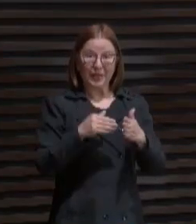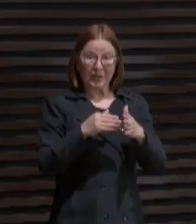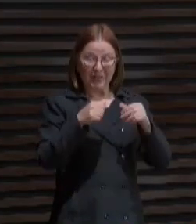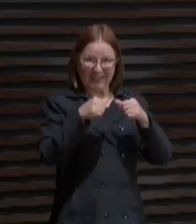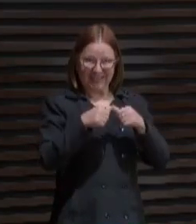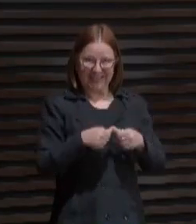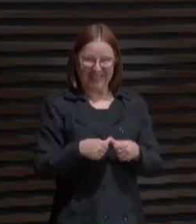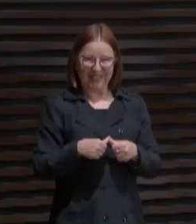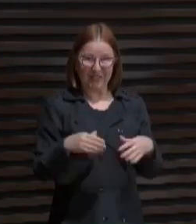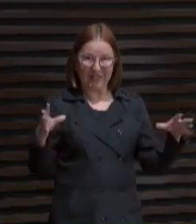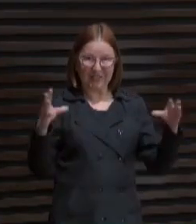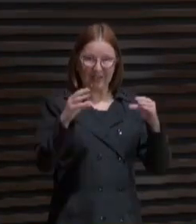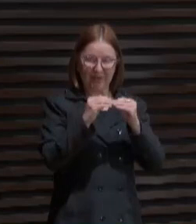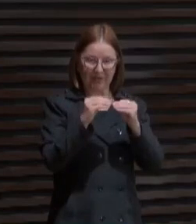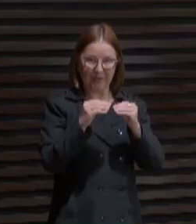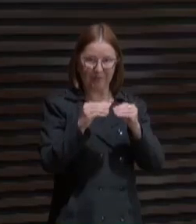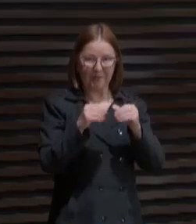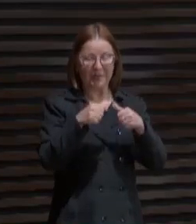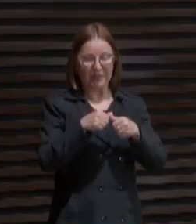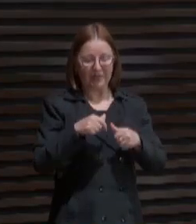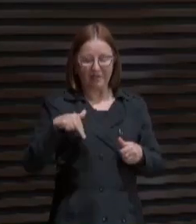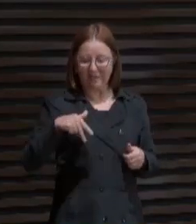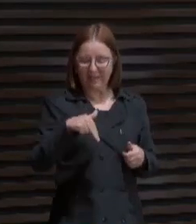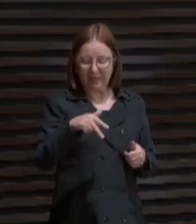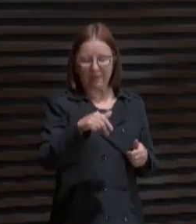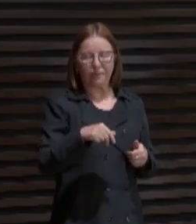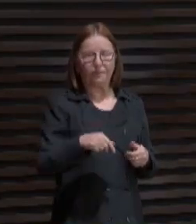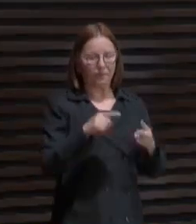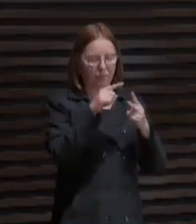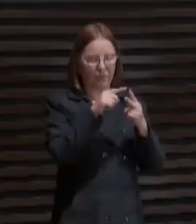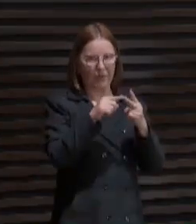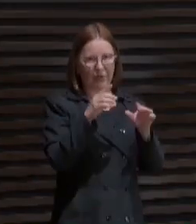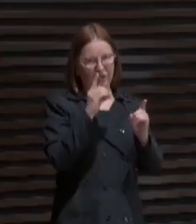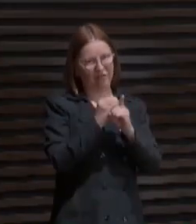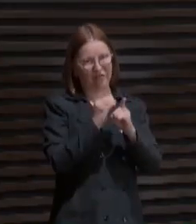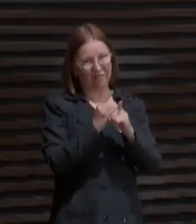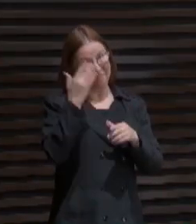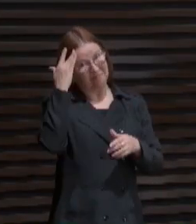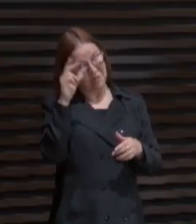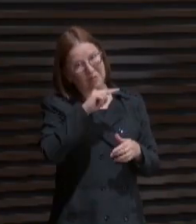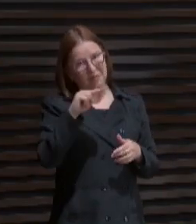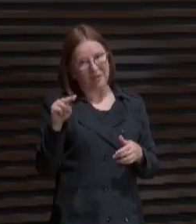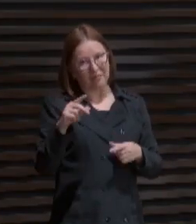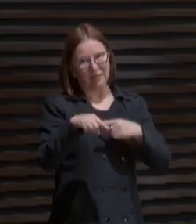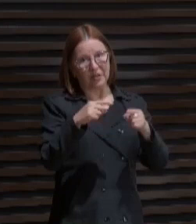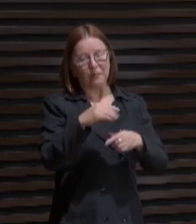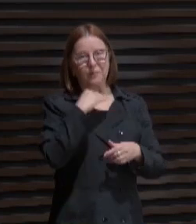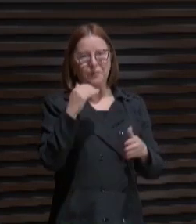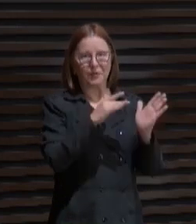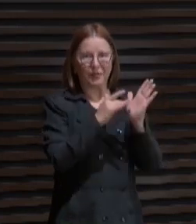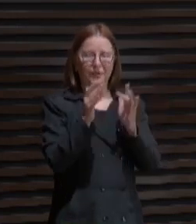também nessa caminhada. Vamos lá. 2 discípulos não nominados, após a morte de